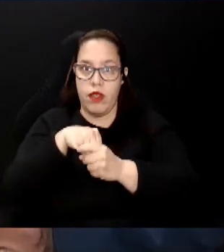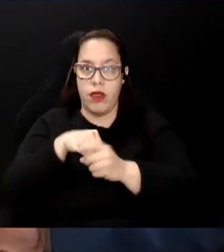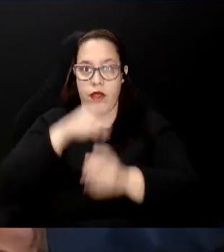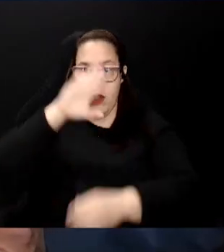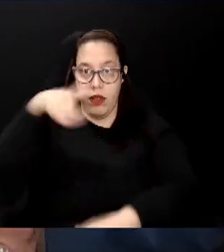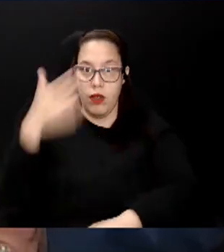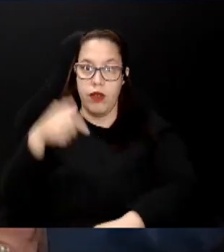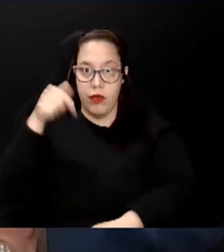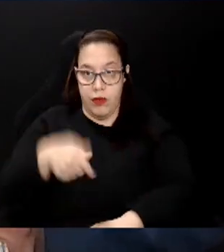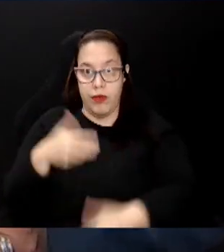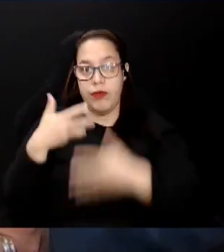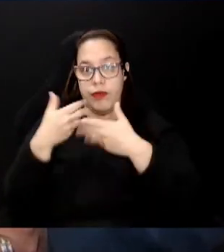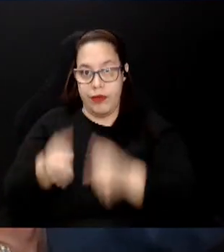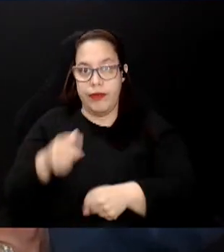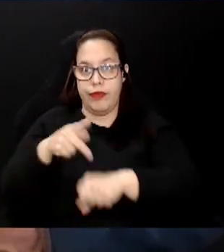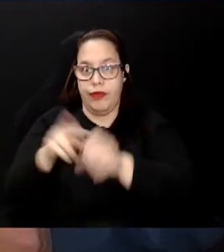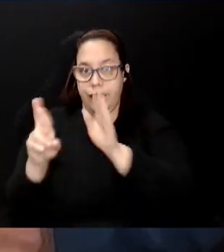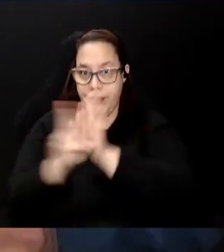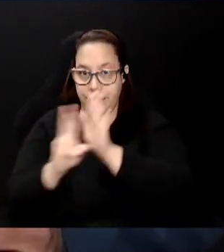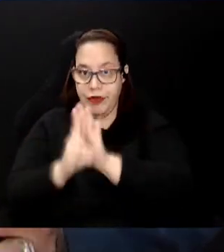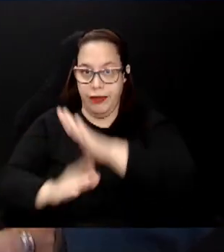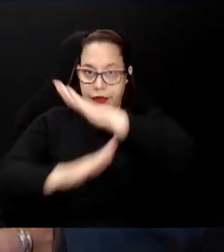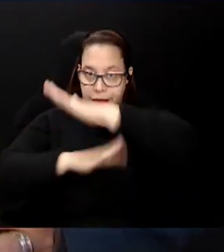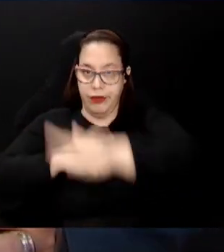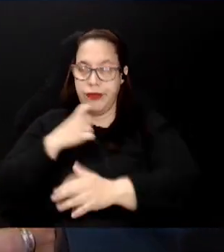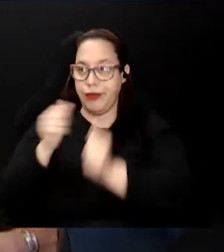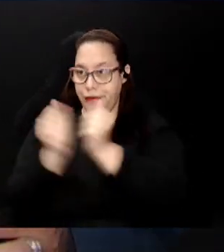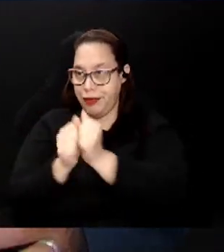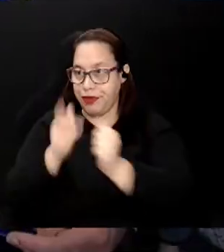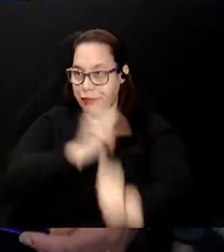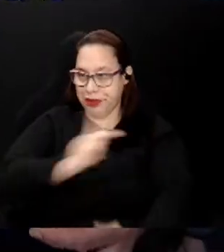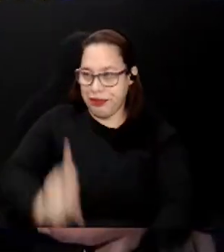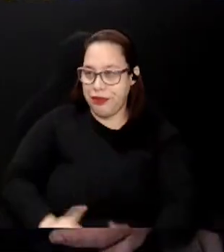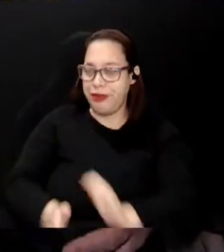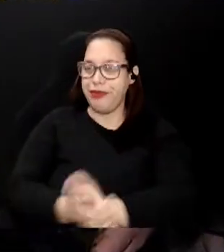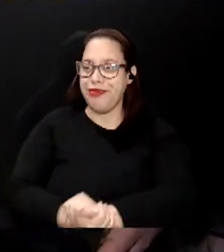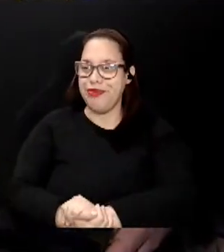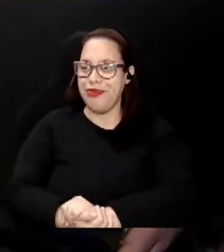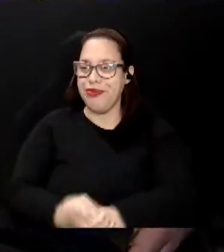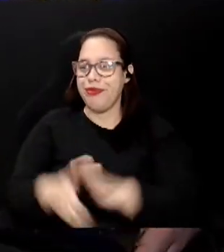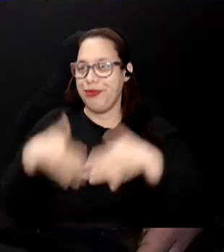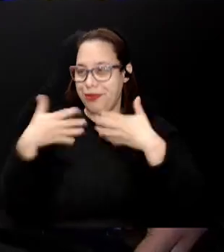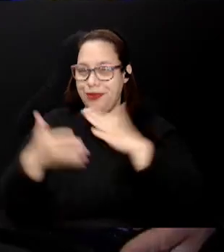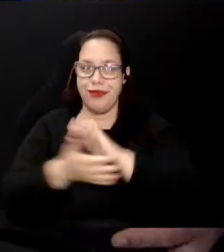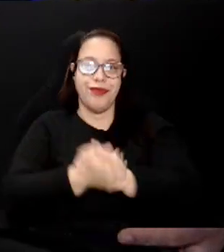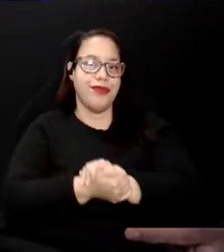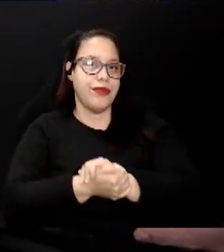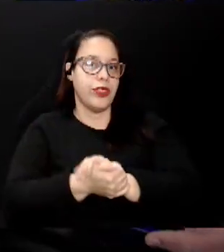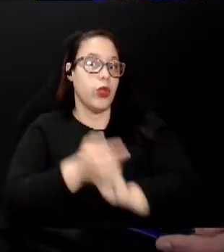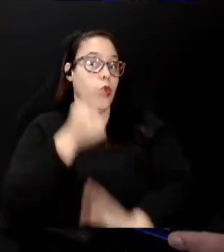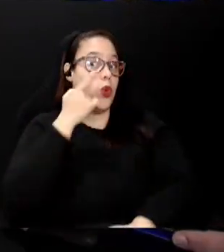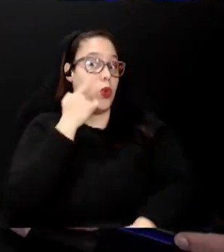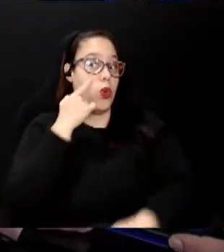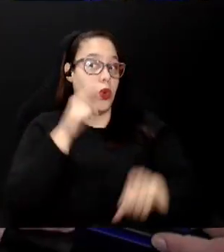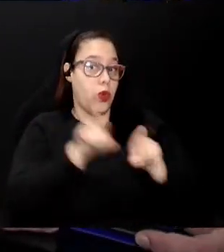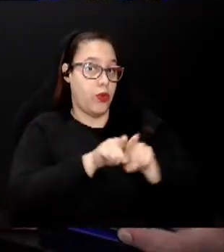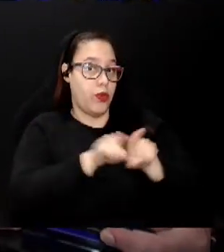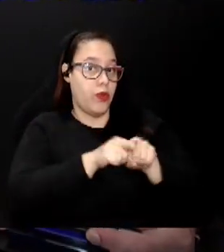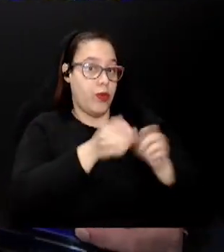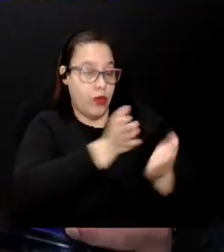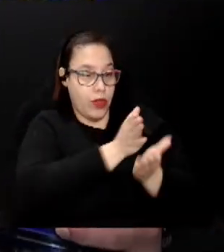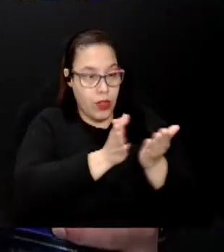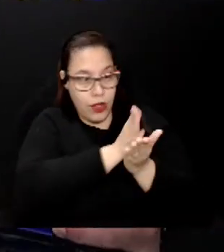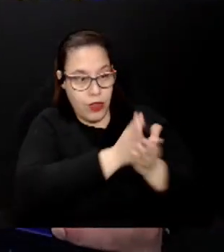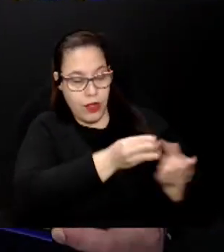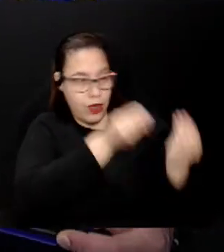e representando a Câmara também junto com você, presidente, e só alegria. Olha, agora também quero dividir esse prêmio,